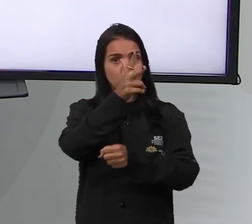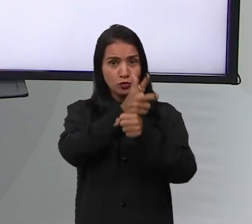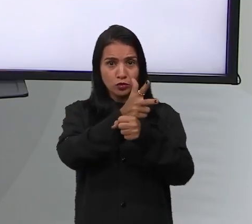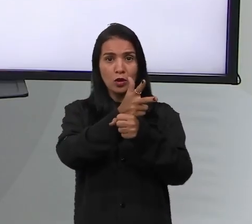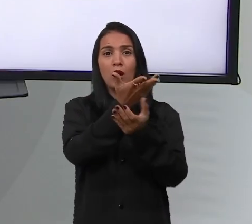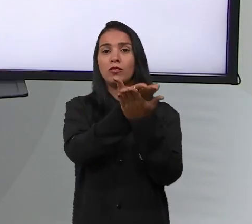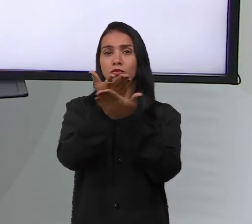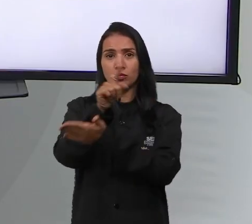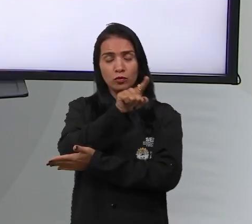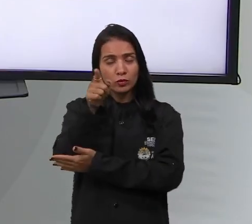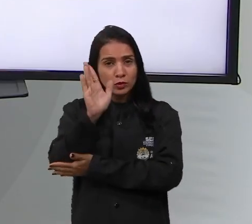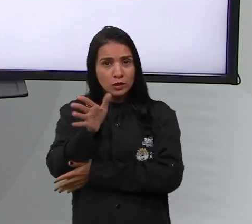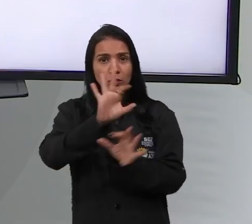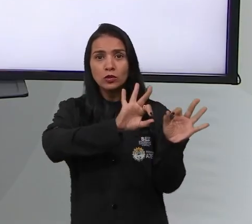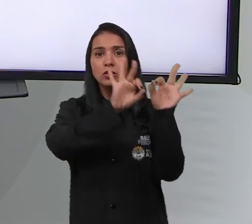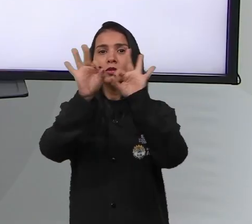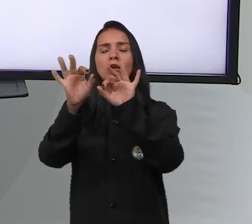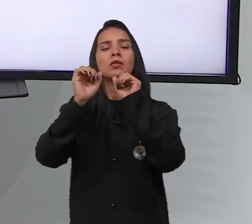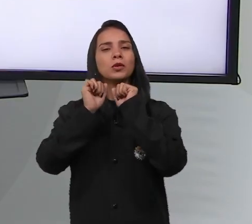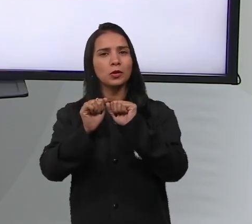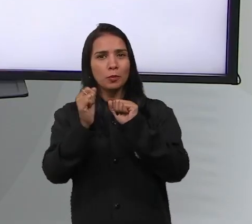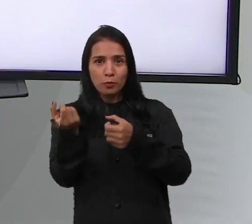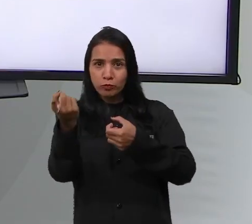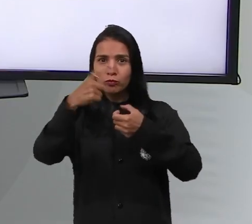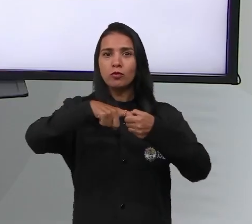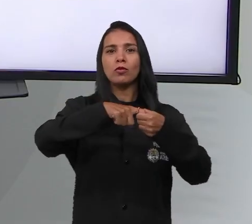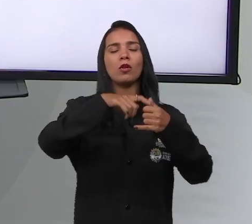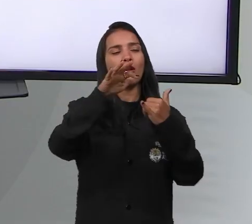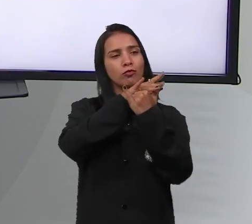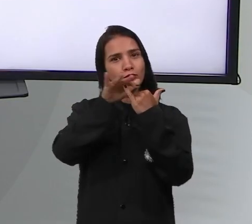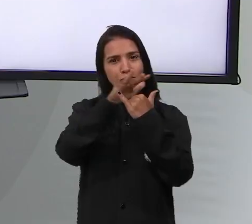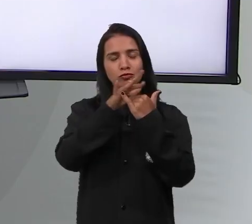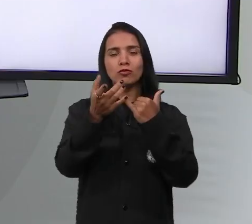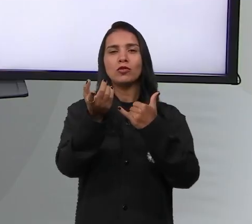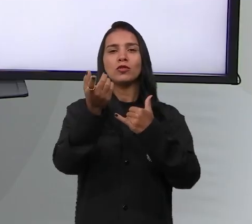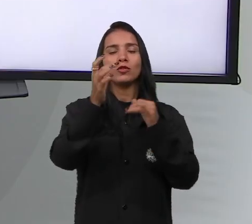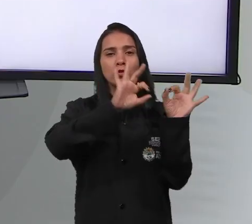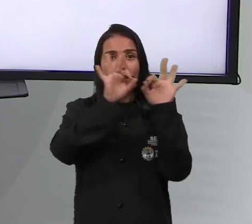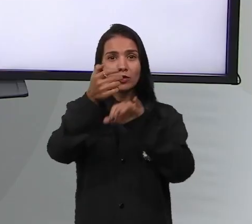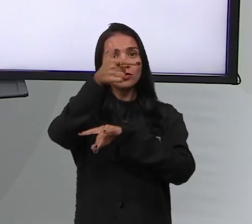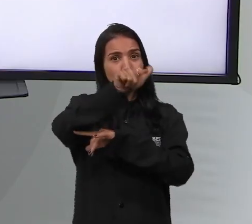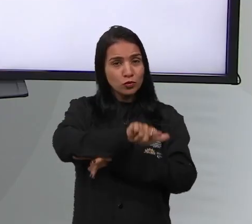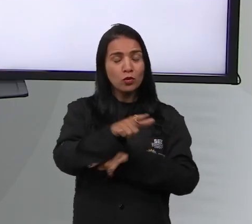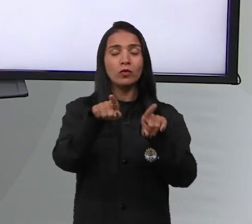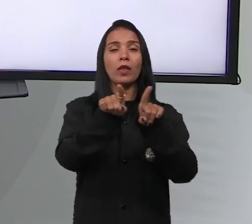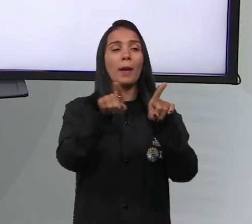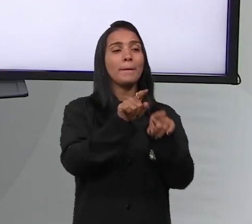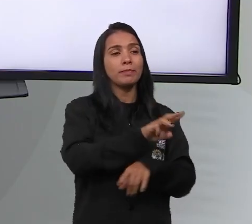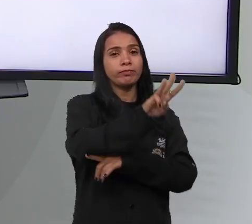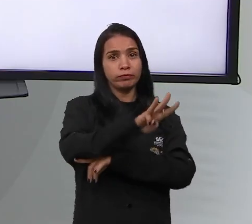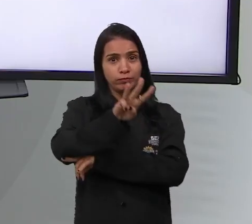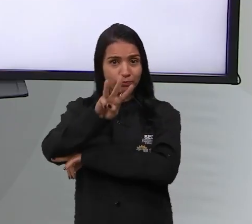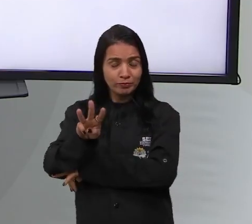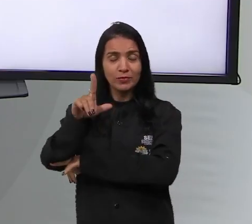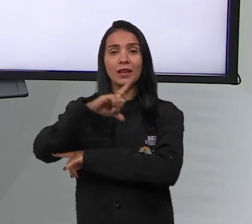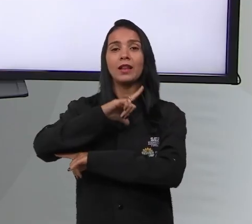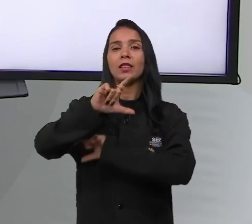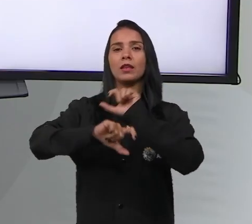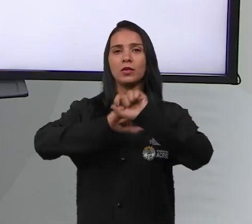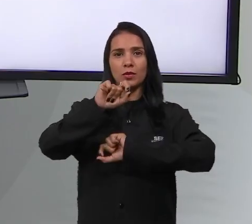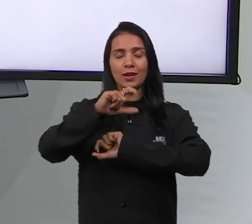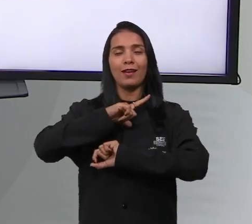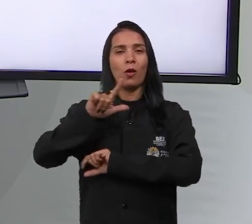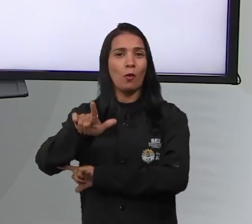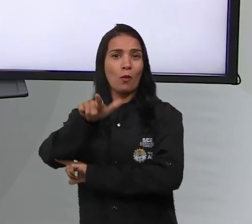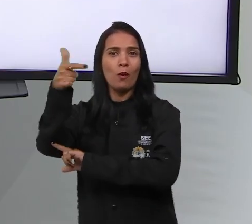e que você pode estar acessando o YouTube e a nossa plataforma para assistir novamente, temos aqui um